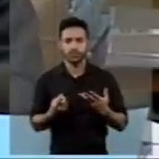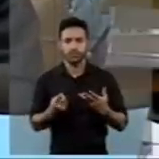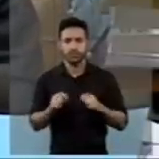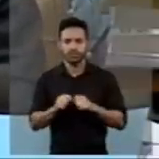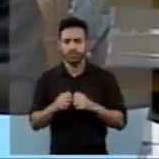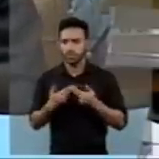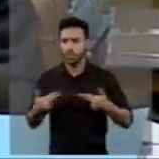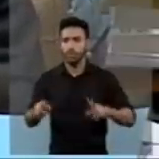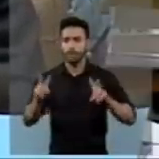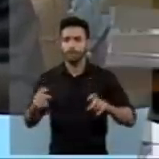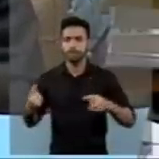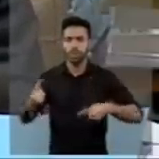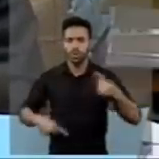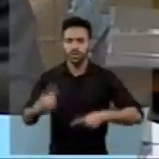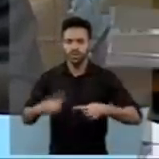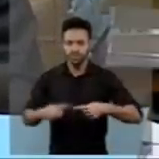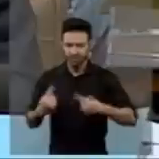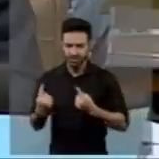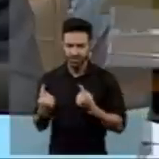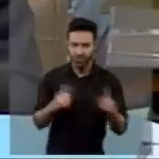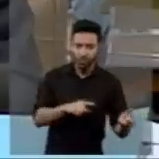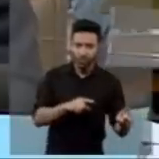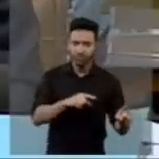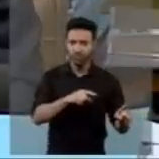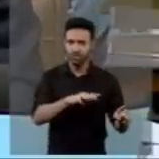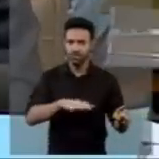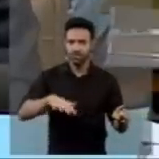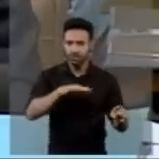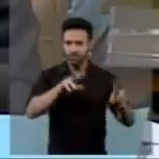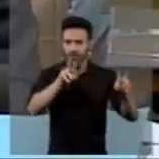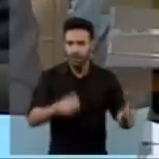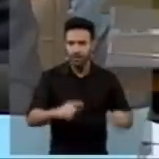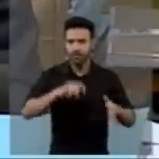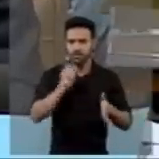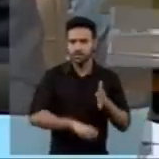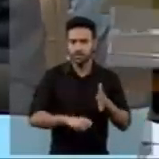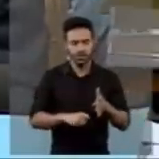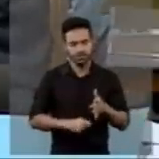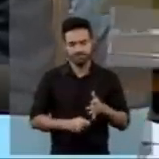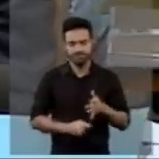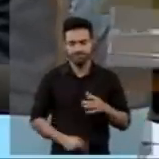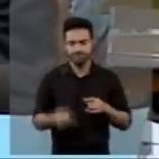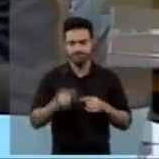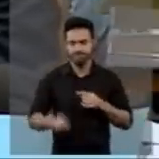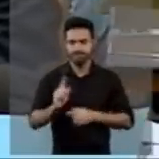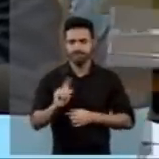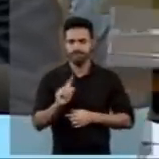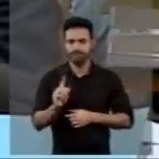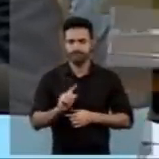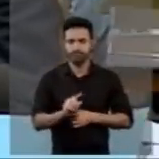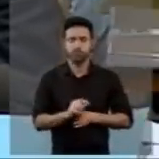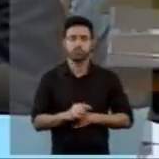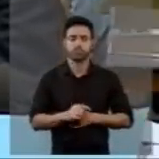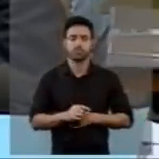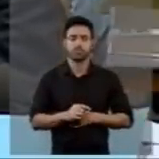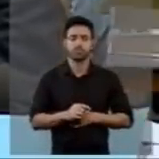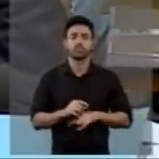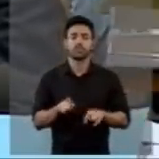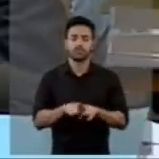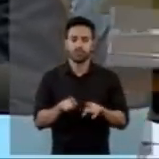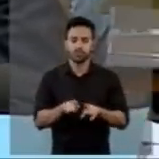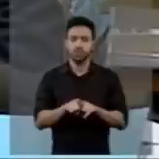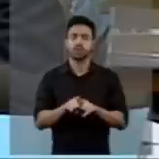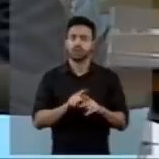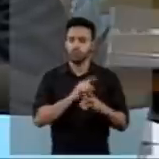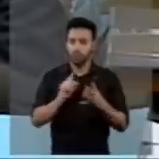política em matéria tributária, mas não é menos exato que há outro postulado